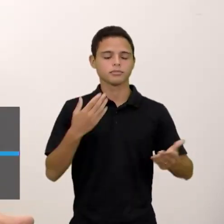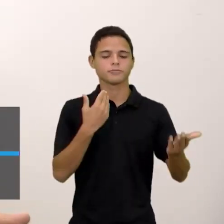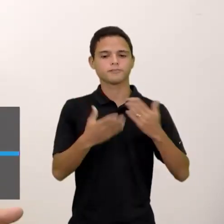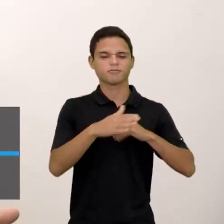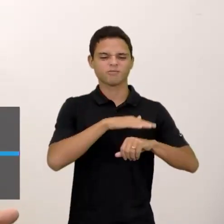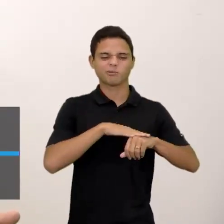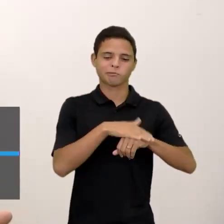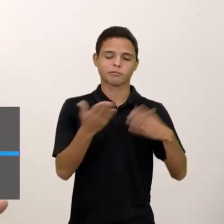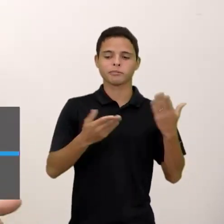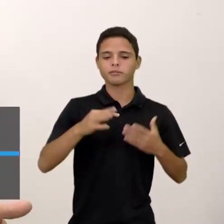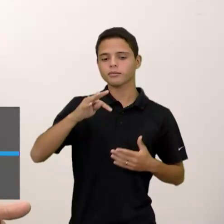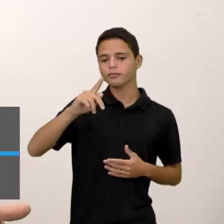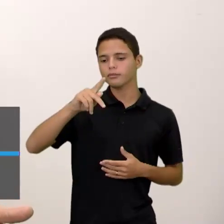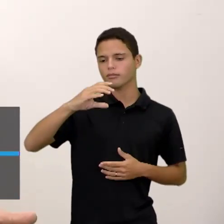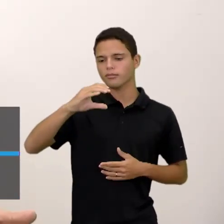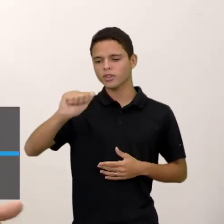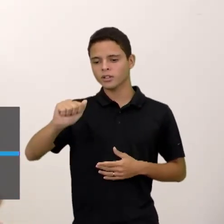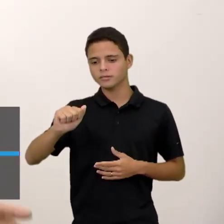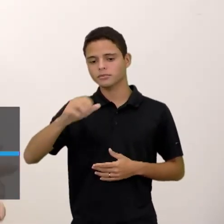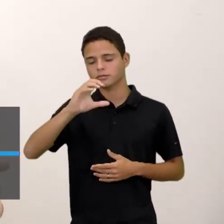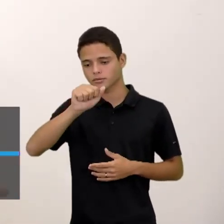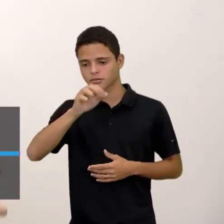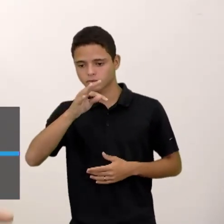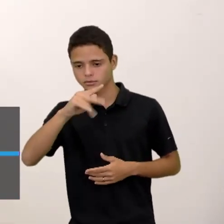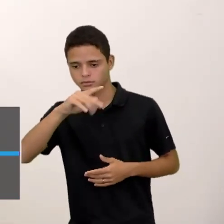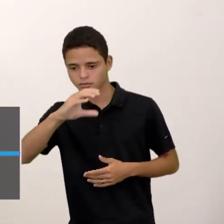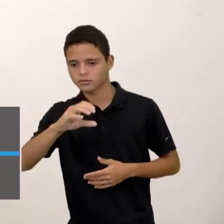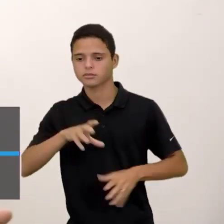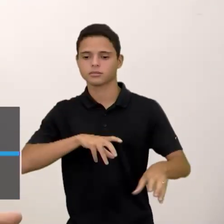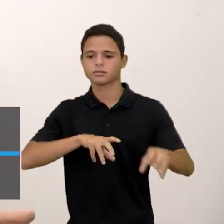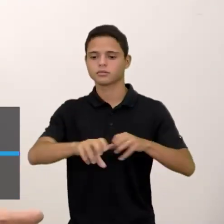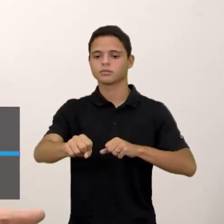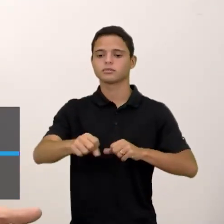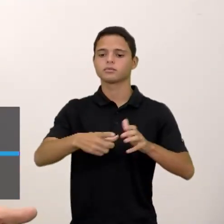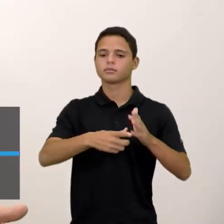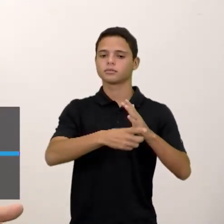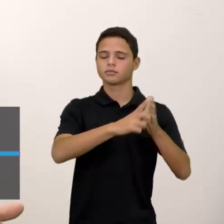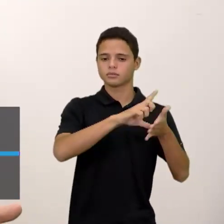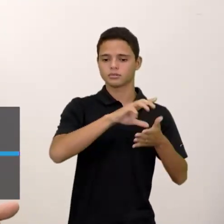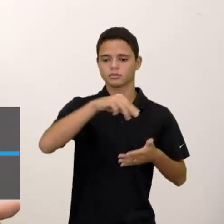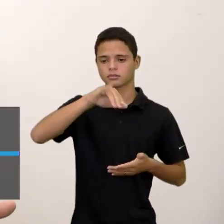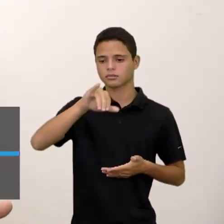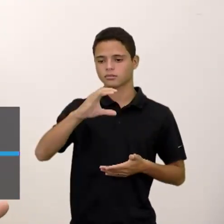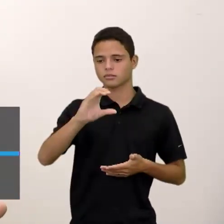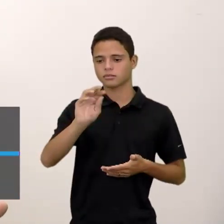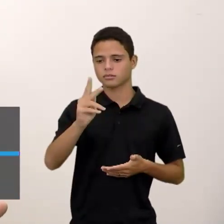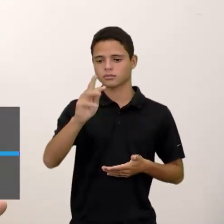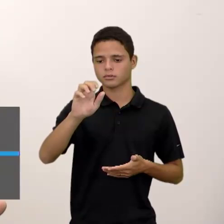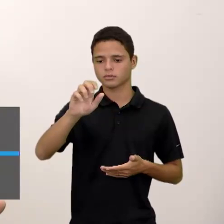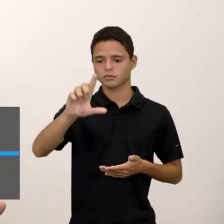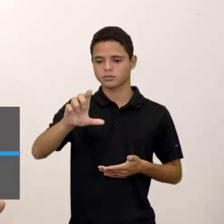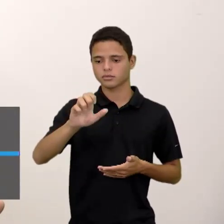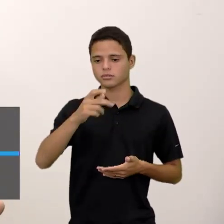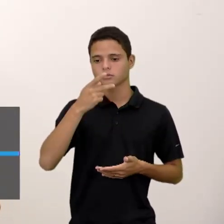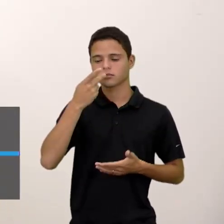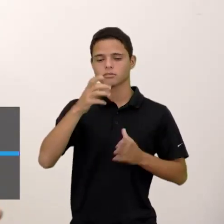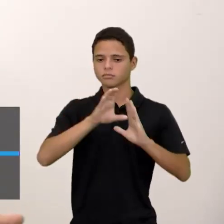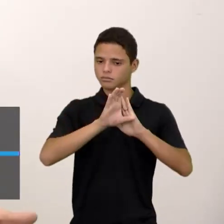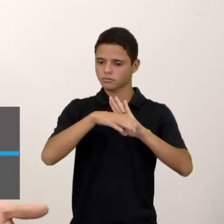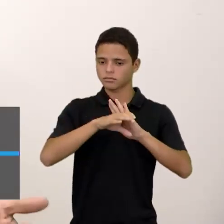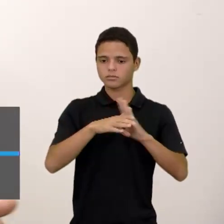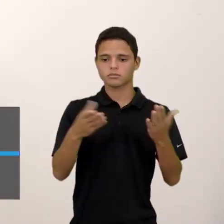nesse ATPC. E queria que o Cauê falasse um pouco, antes de passar para a Michele novamente, para a gente discutir sobre os